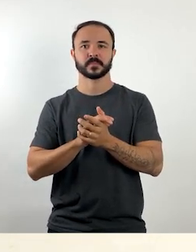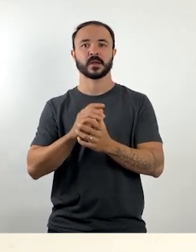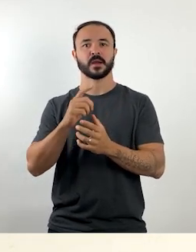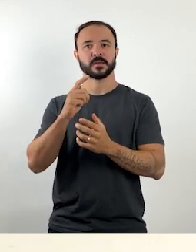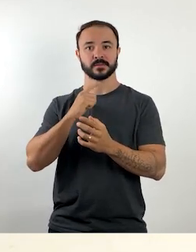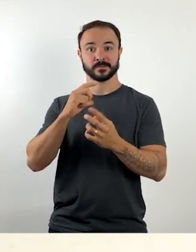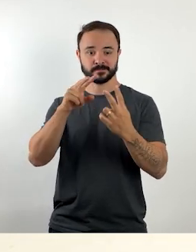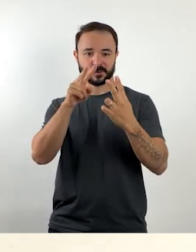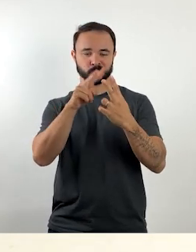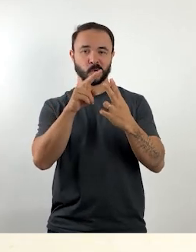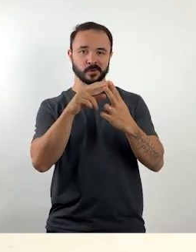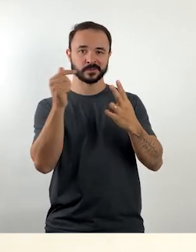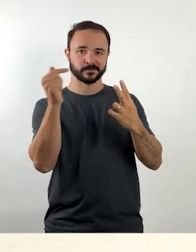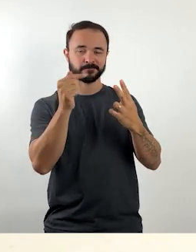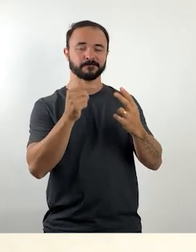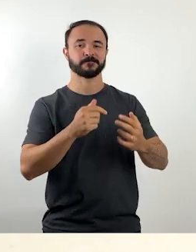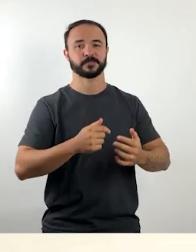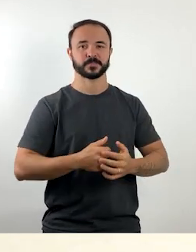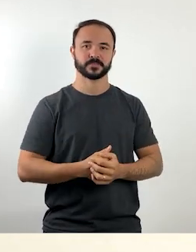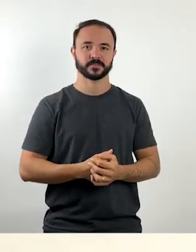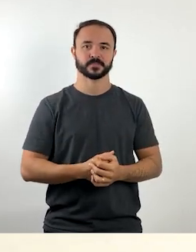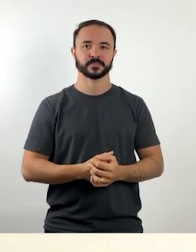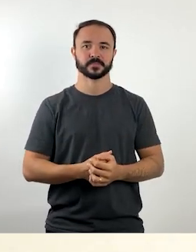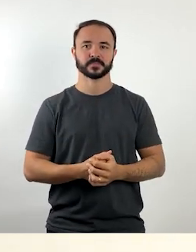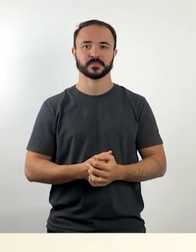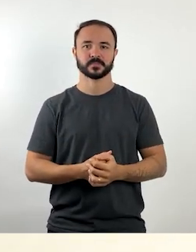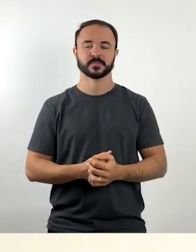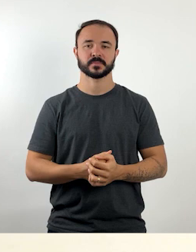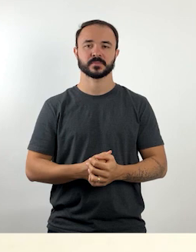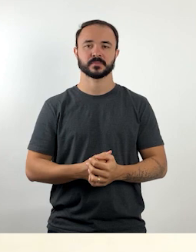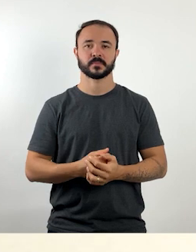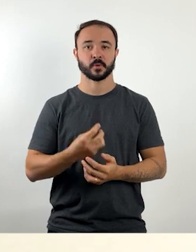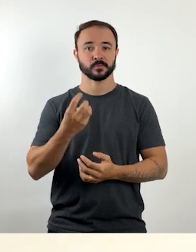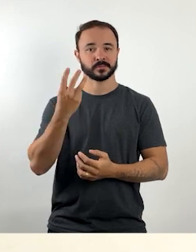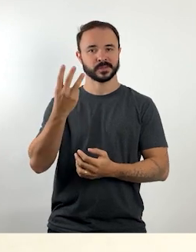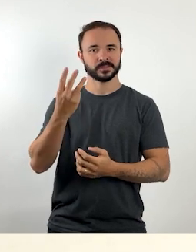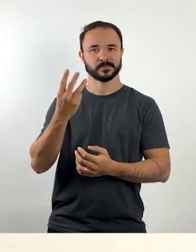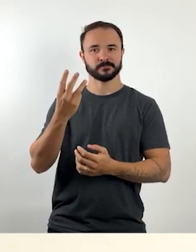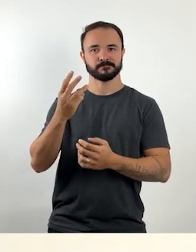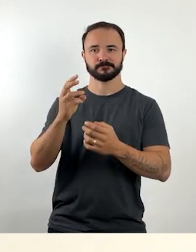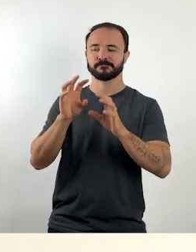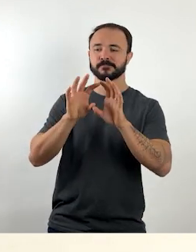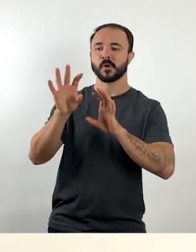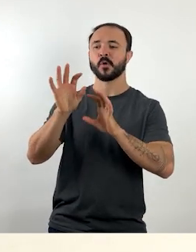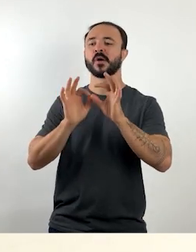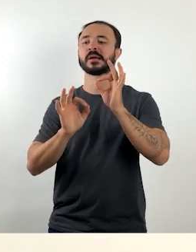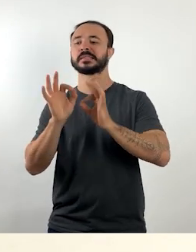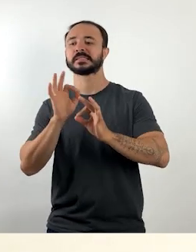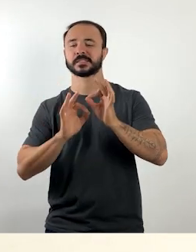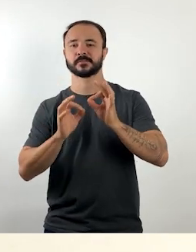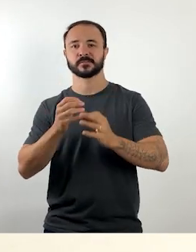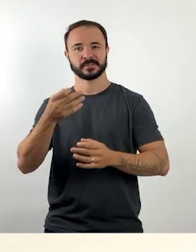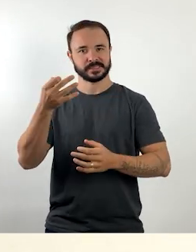os 2 pinos de 3 espaços. Um de um lado